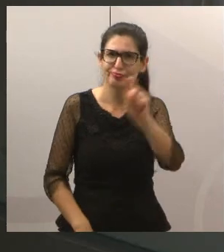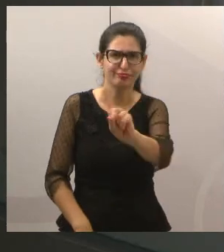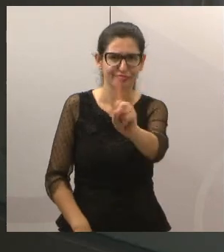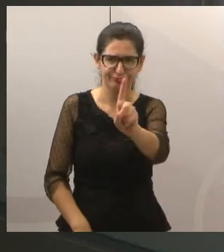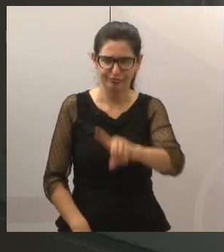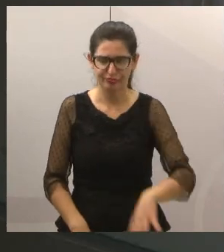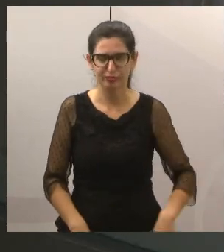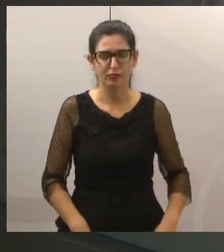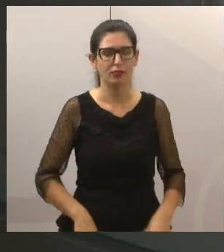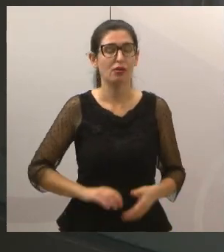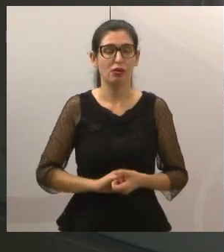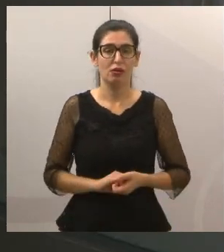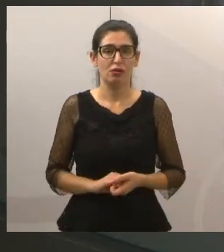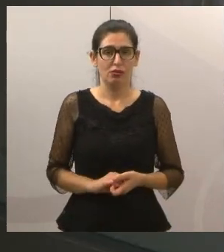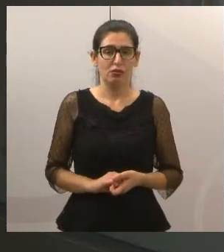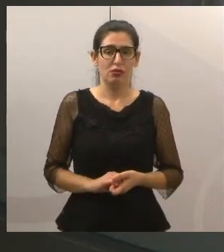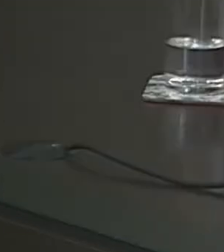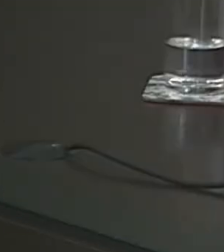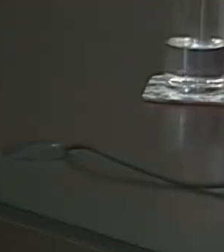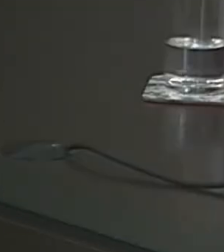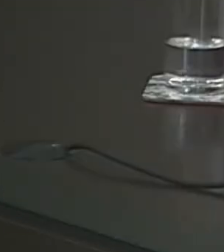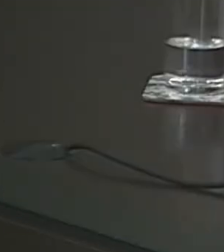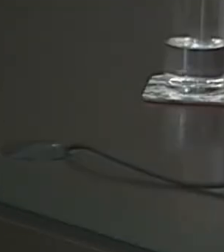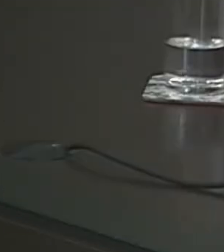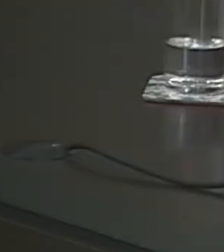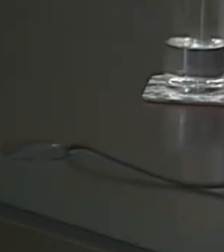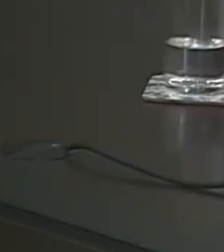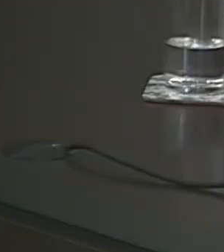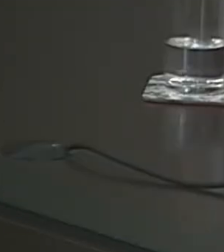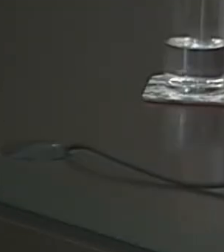secretaria, a gente, desde 2017, a gente conseguiu